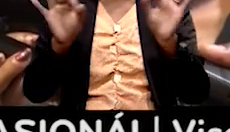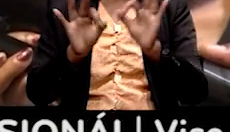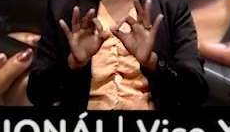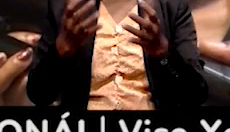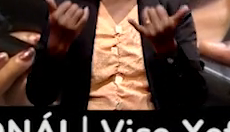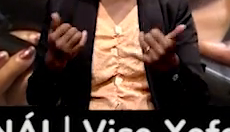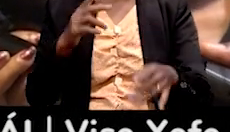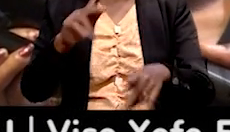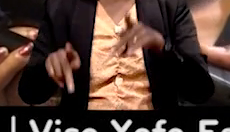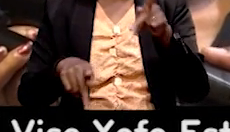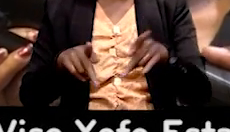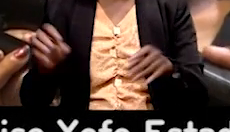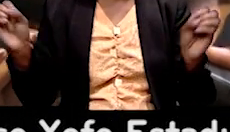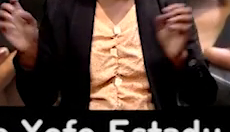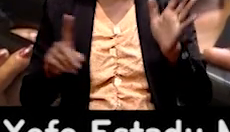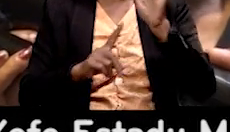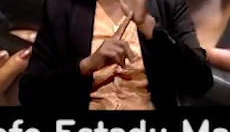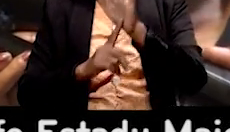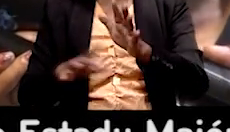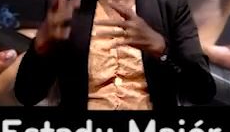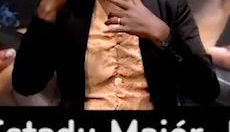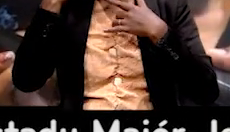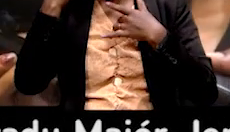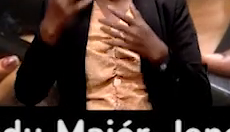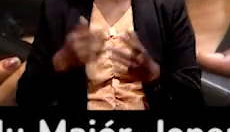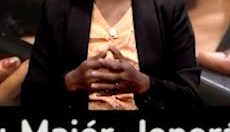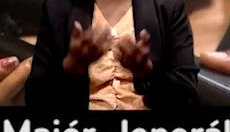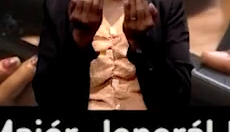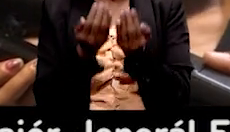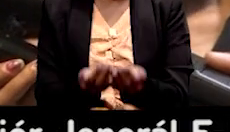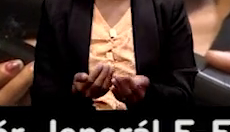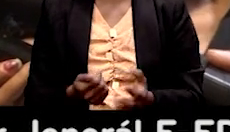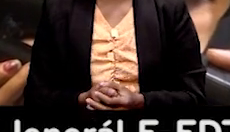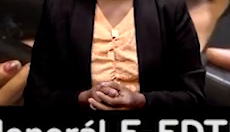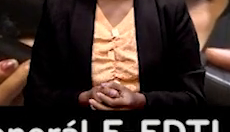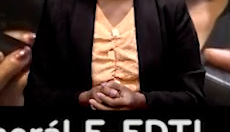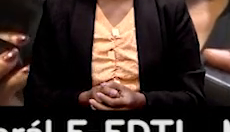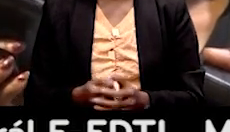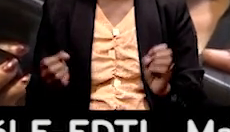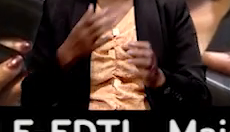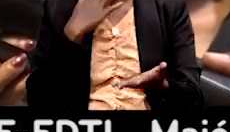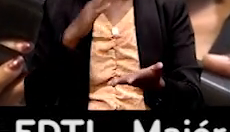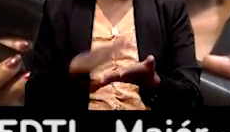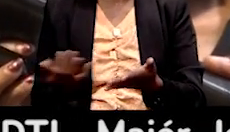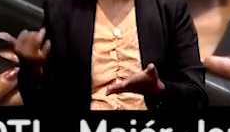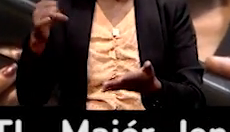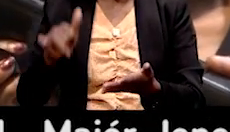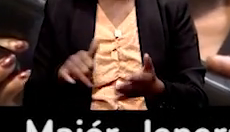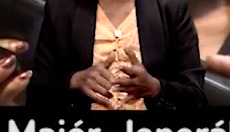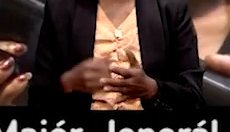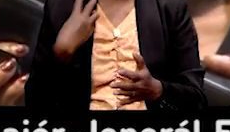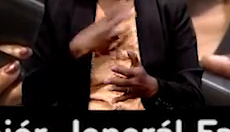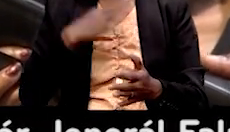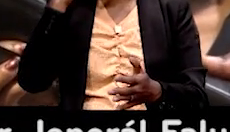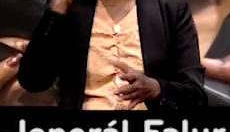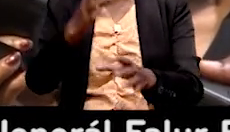la hatulu reasaun iran e galai. Reasaun ira ke la dun di ak basira. Ita tene katak sira simu